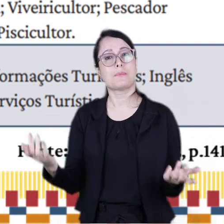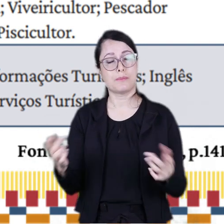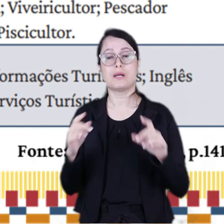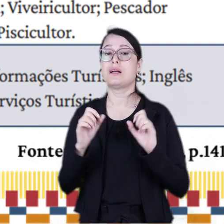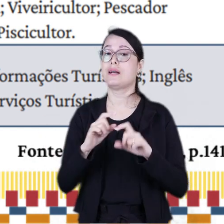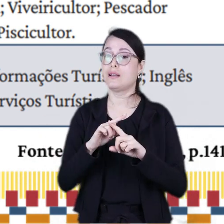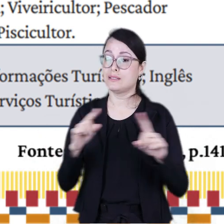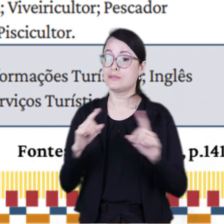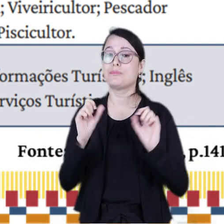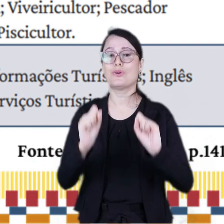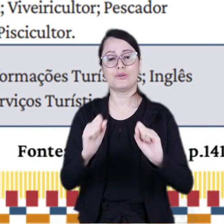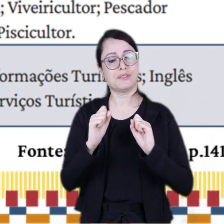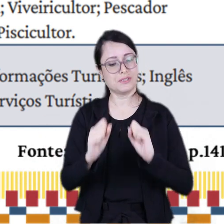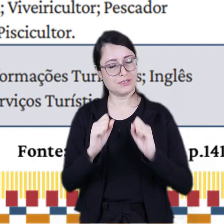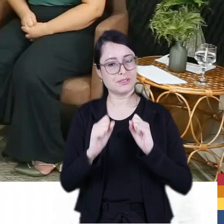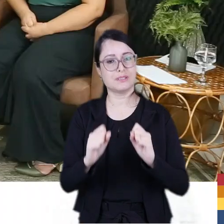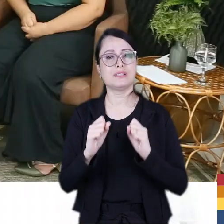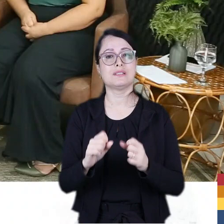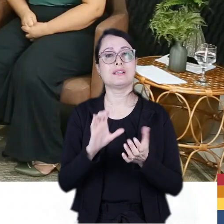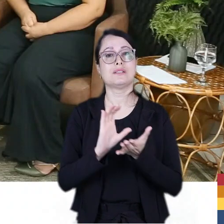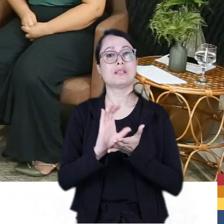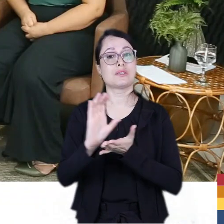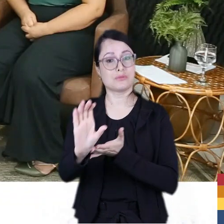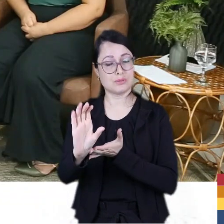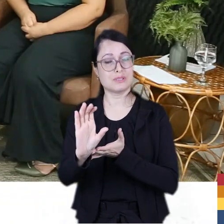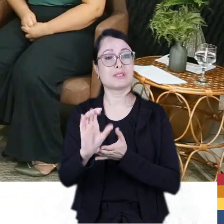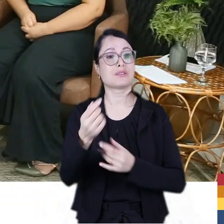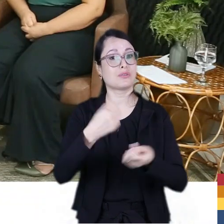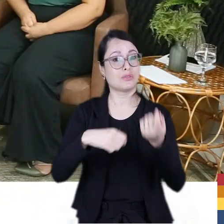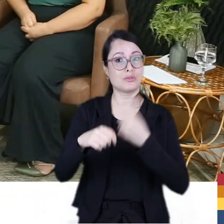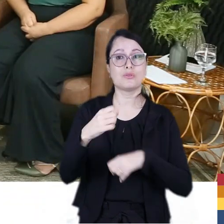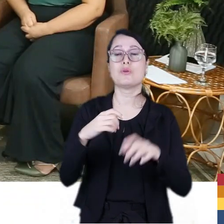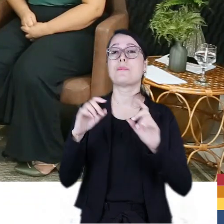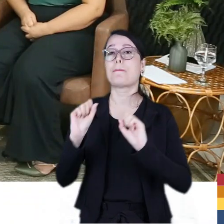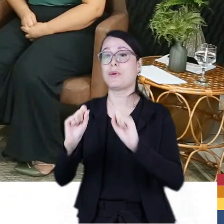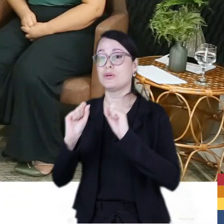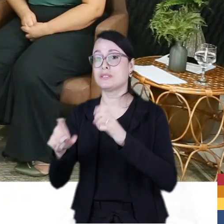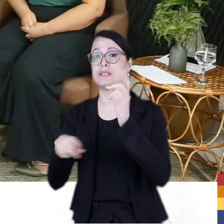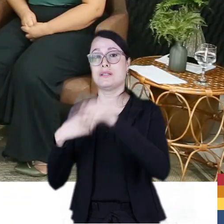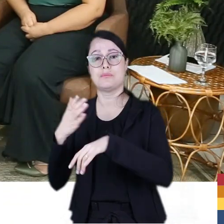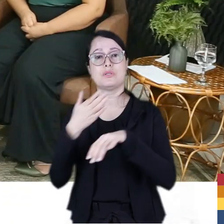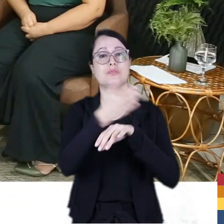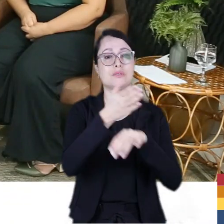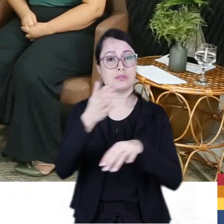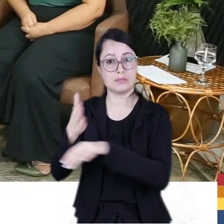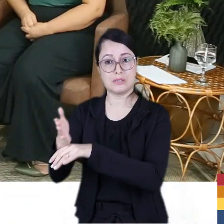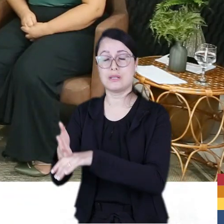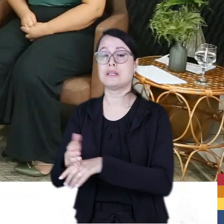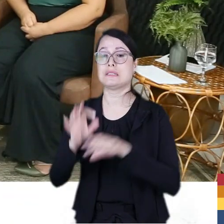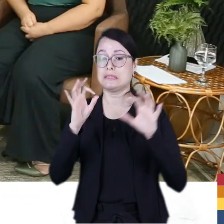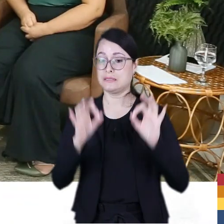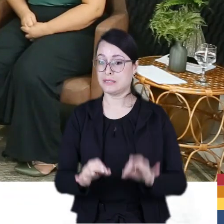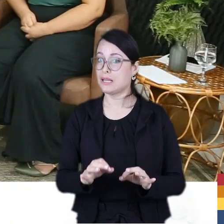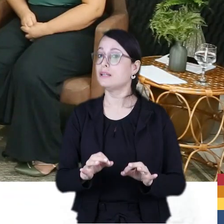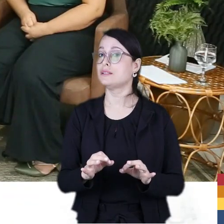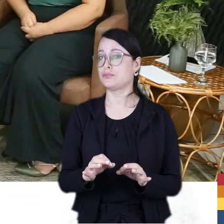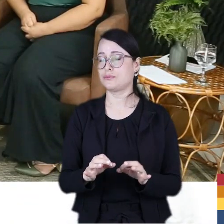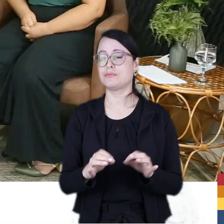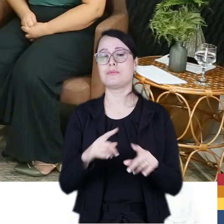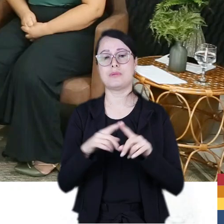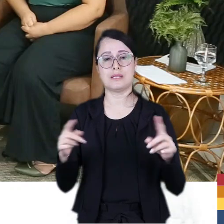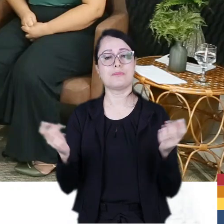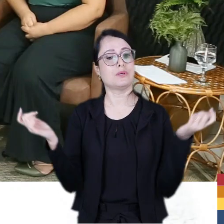num estado que tem muitas belezas naturais locais ainda também não explorados e que podem ser